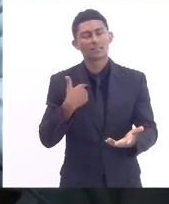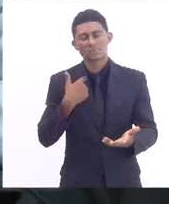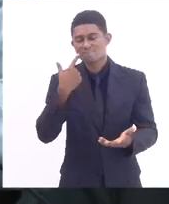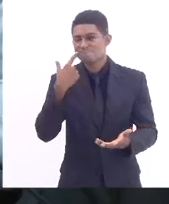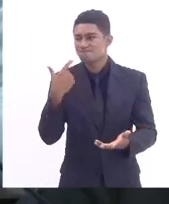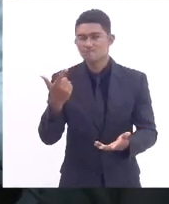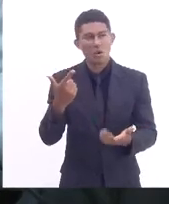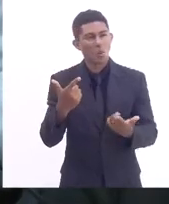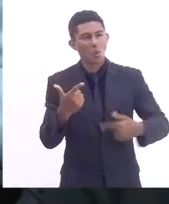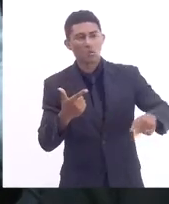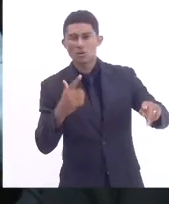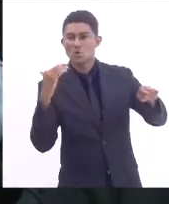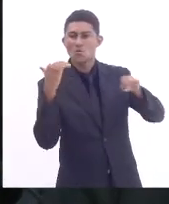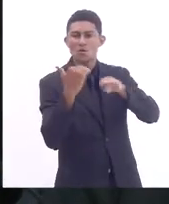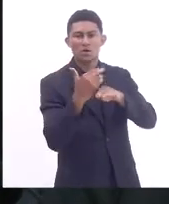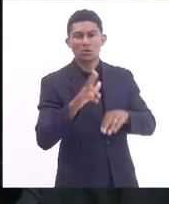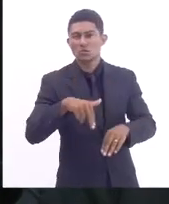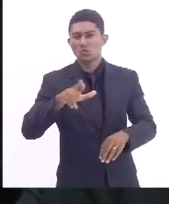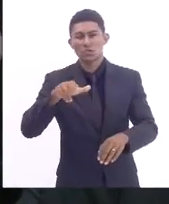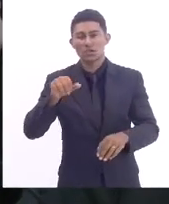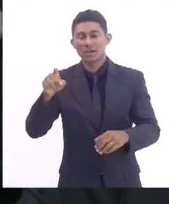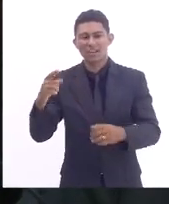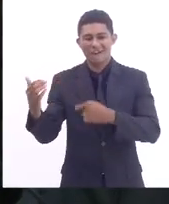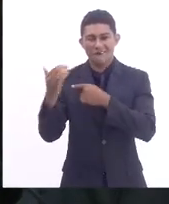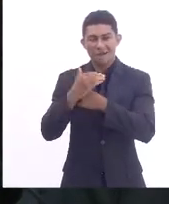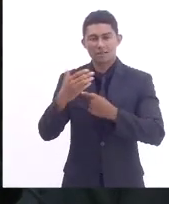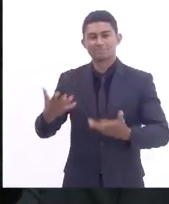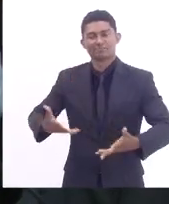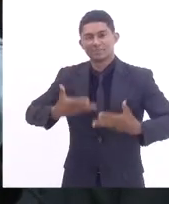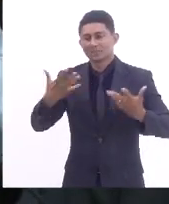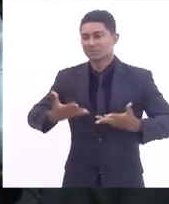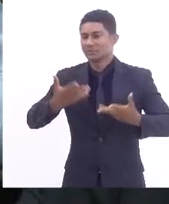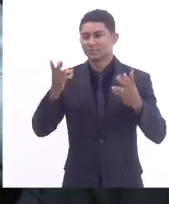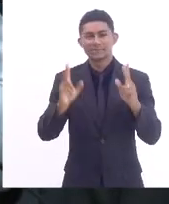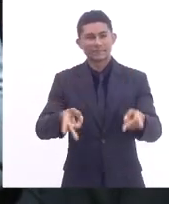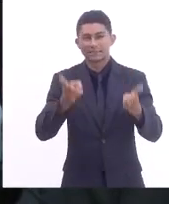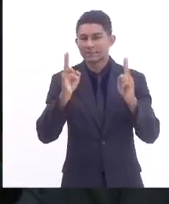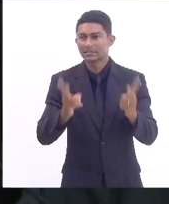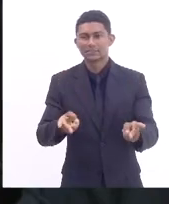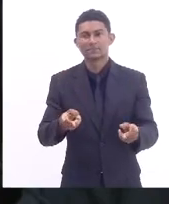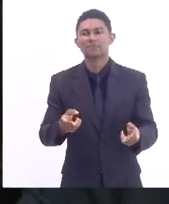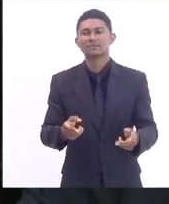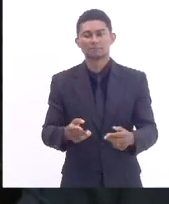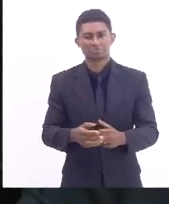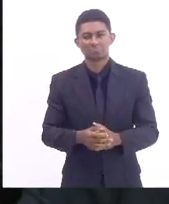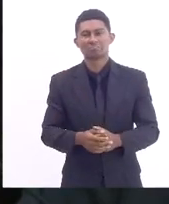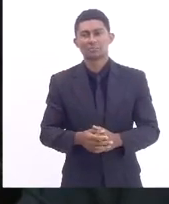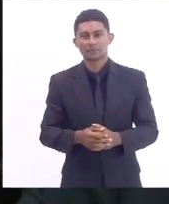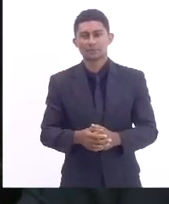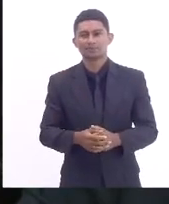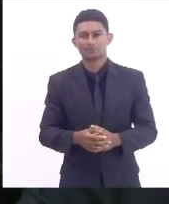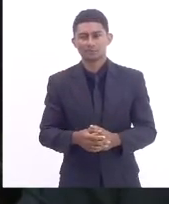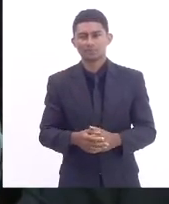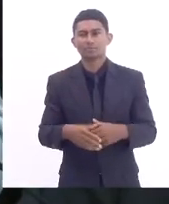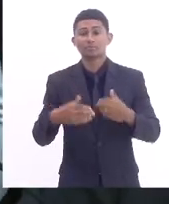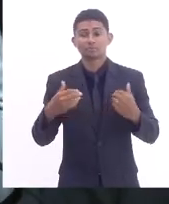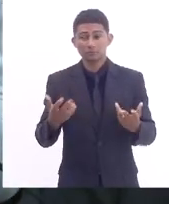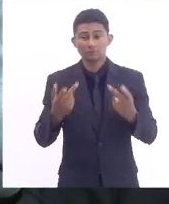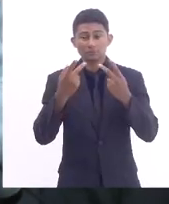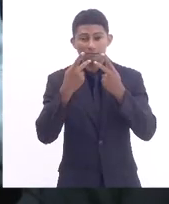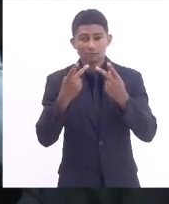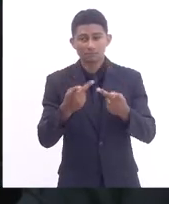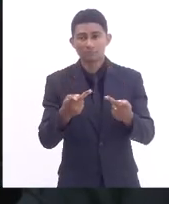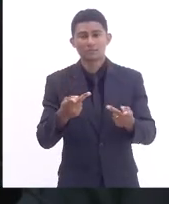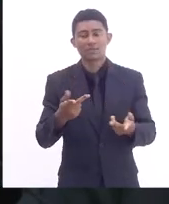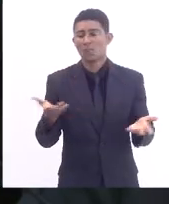é um cara que motiva a gente que traz a gente para cima é um cara que tem altamente acadêmico eu queria aqui deixar claro quem